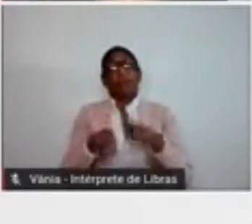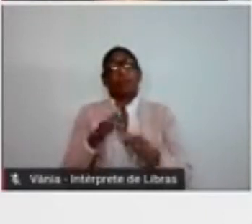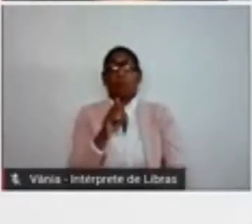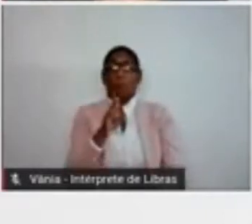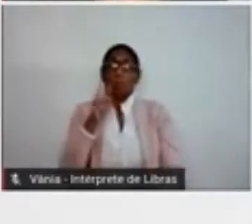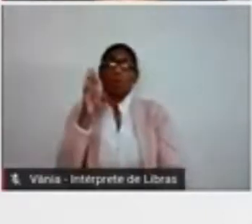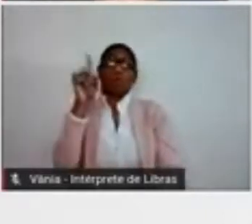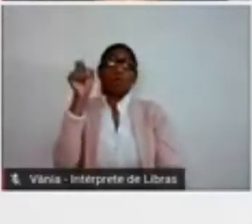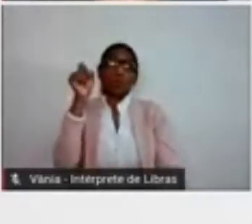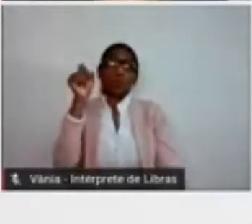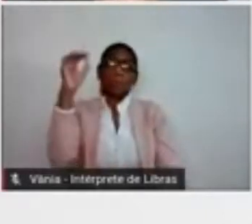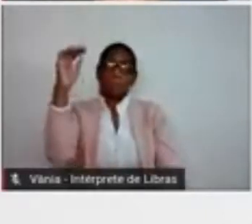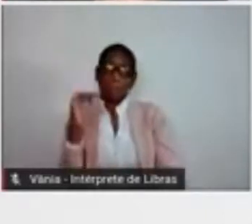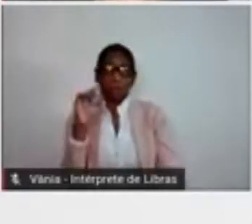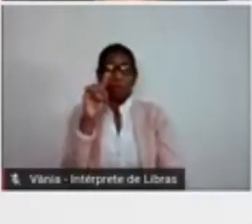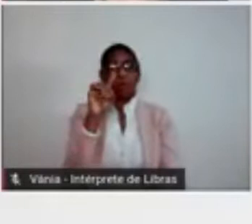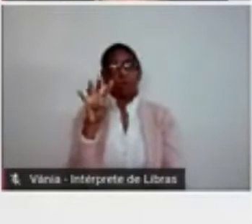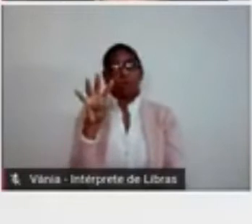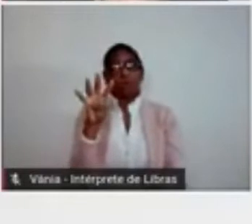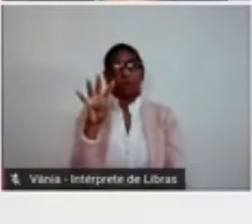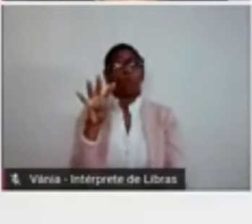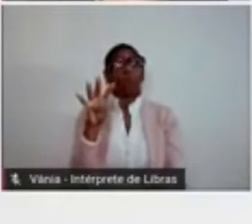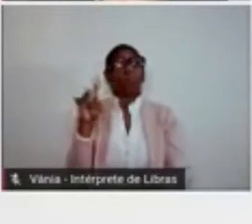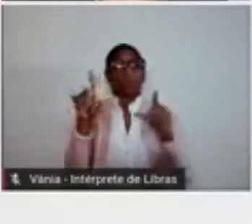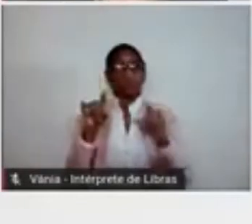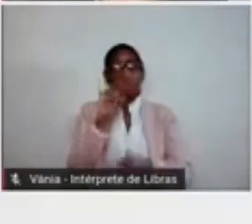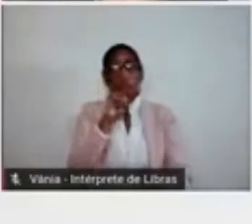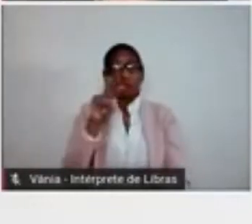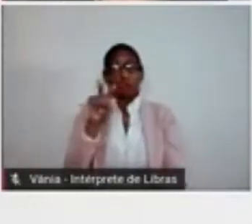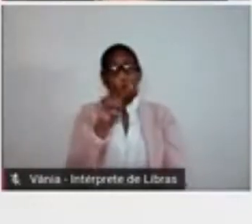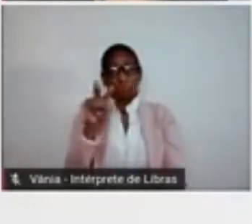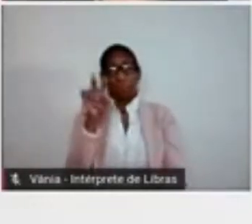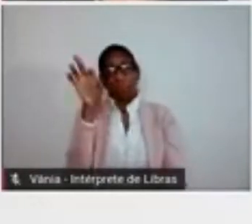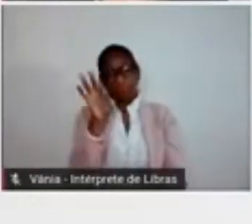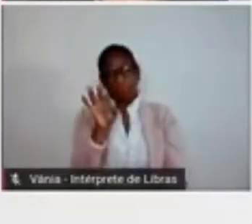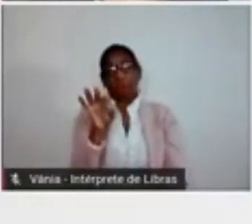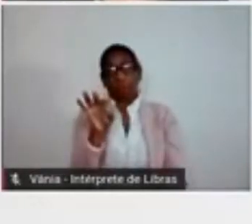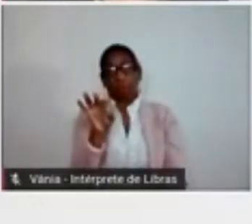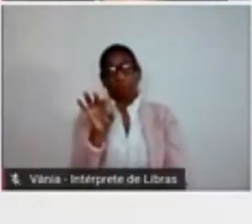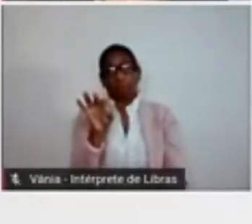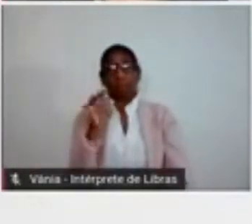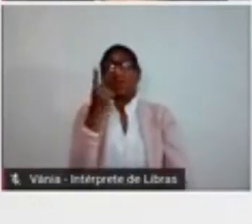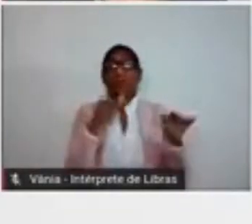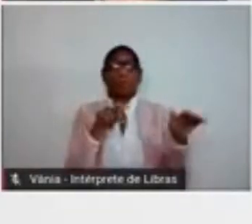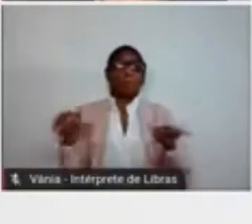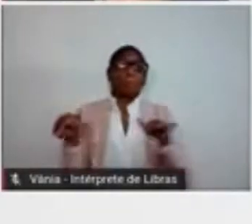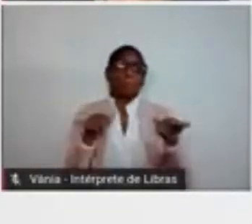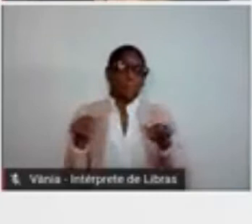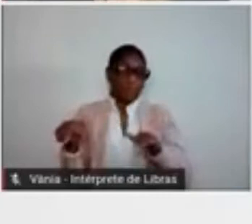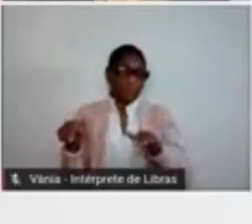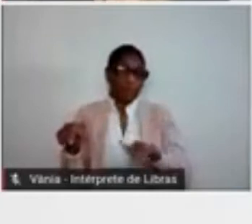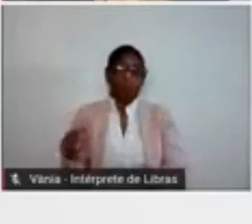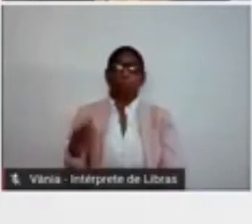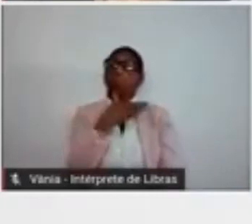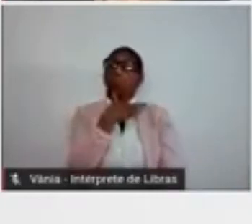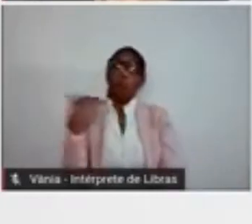voltou a 14 hospitalizações, uma redução de 22% de hospitalizações entre as 2 semanas. Óbitos